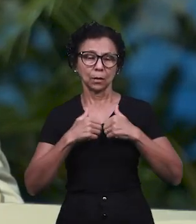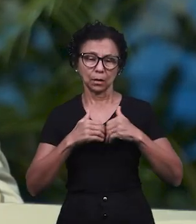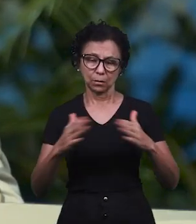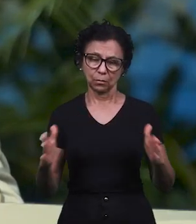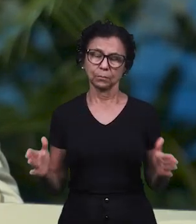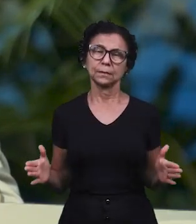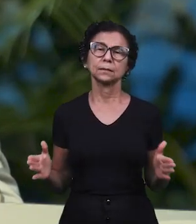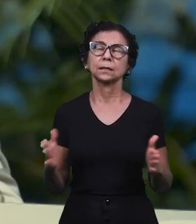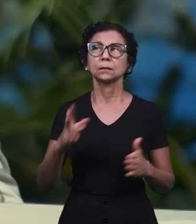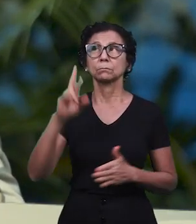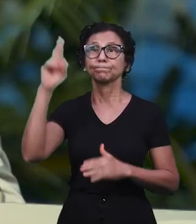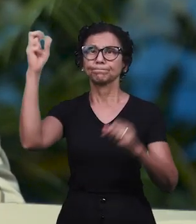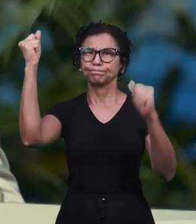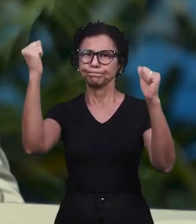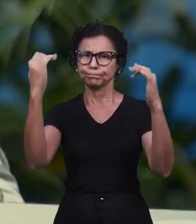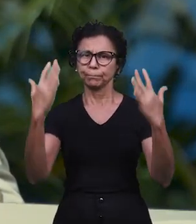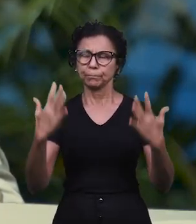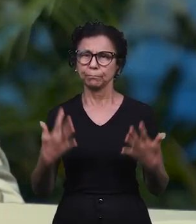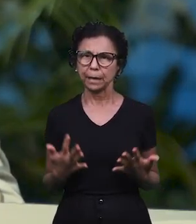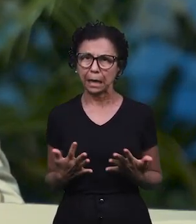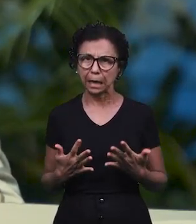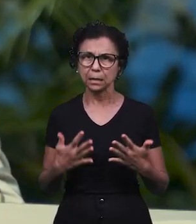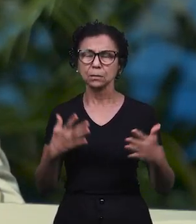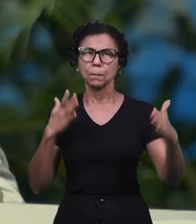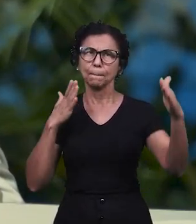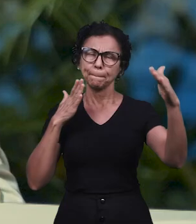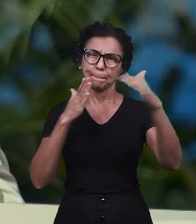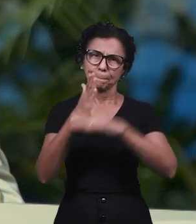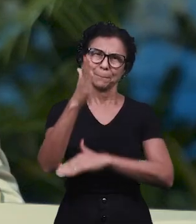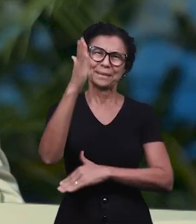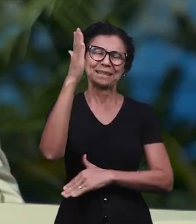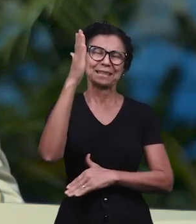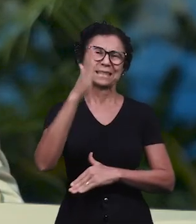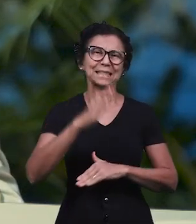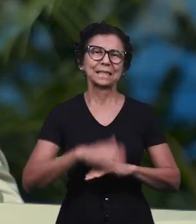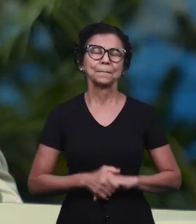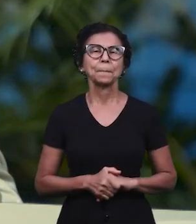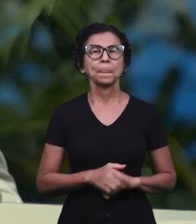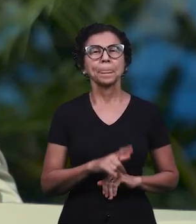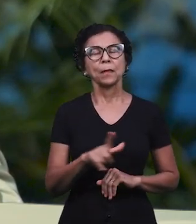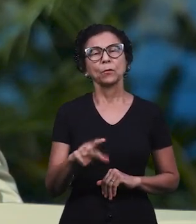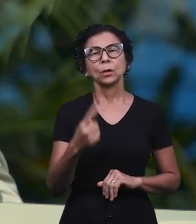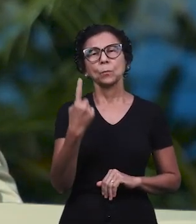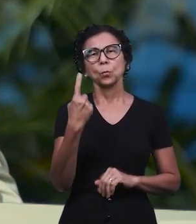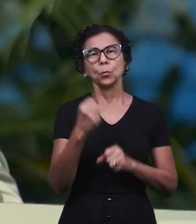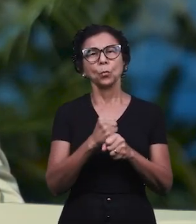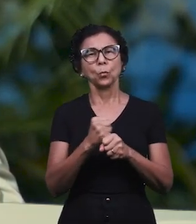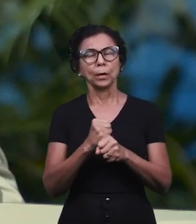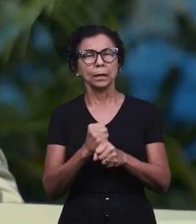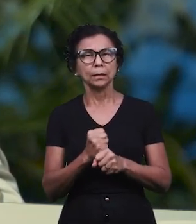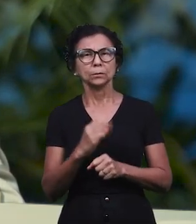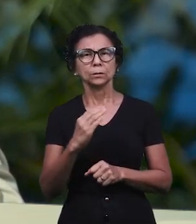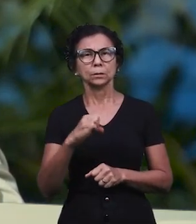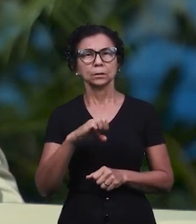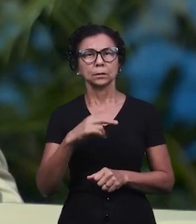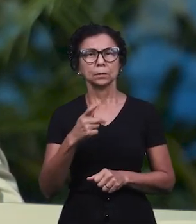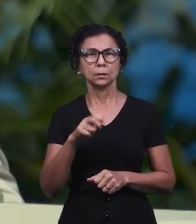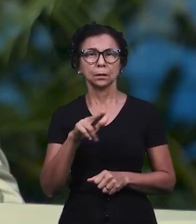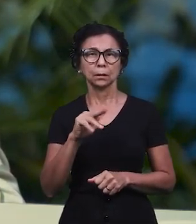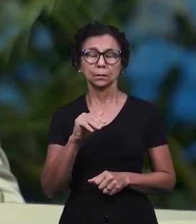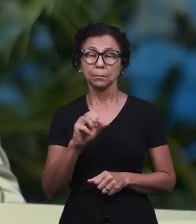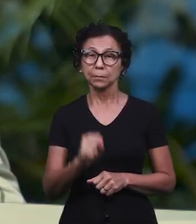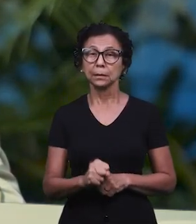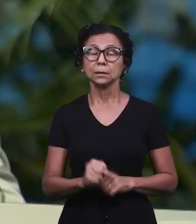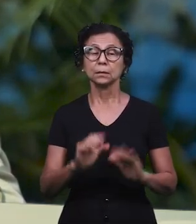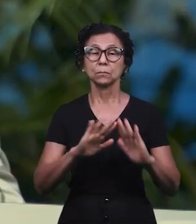lhe concedeu uma grande bênção, nós fomos aprovados e fomos para Campinas durante um ano, cursamos ali na escola